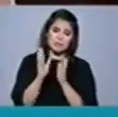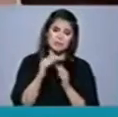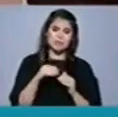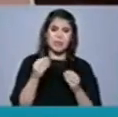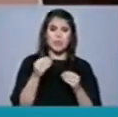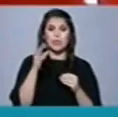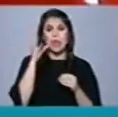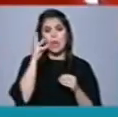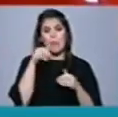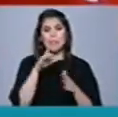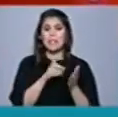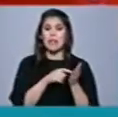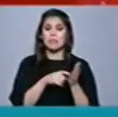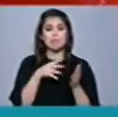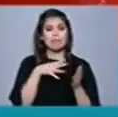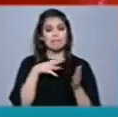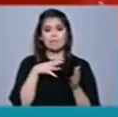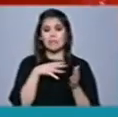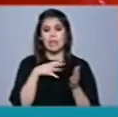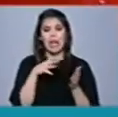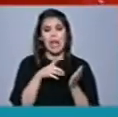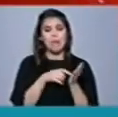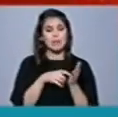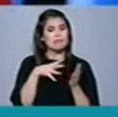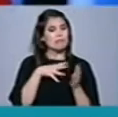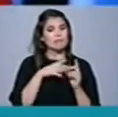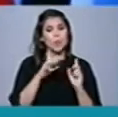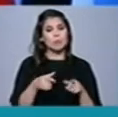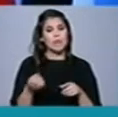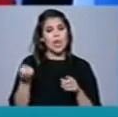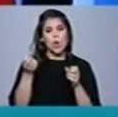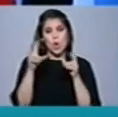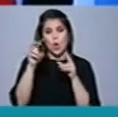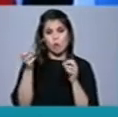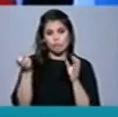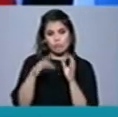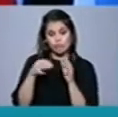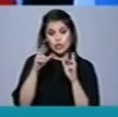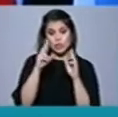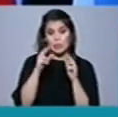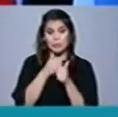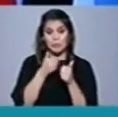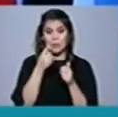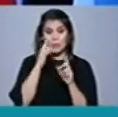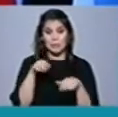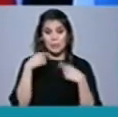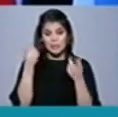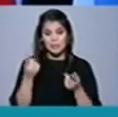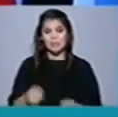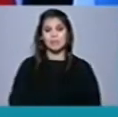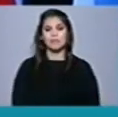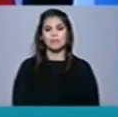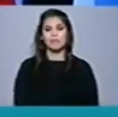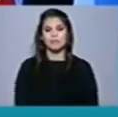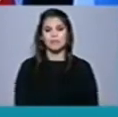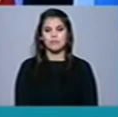bastante quente, mas tenho mesmo que me adiantar e tenho que começar a colocar os ovos. Esperemos que corra bem, vamos lá ver. Vamos